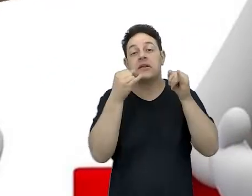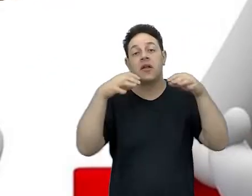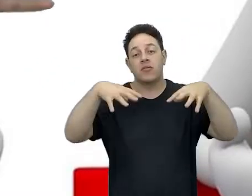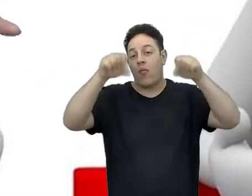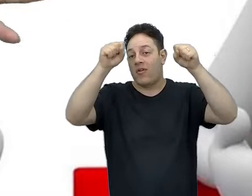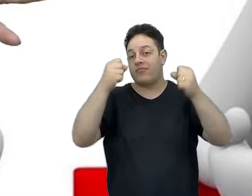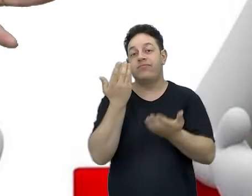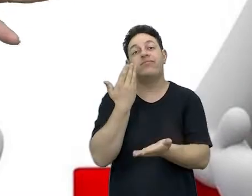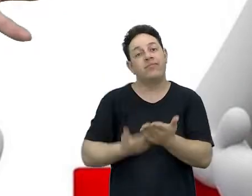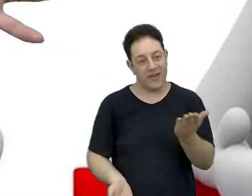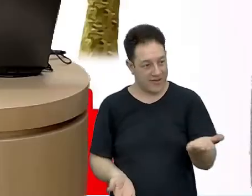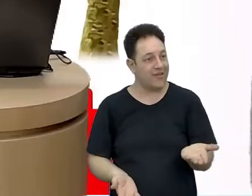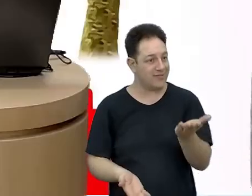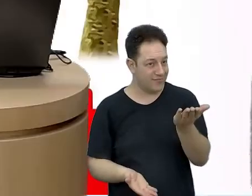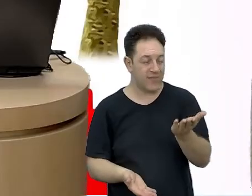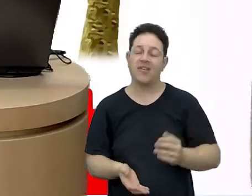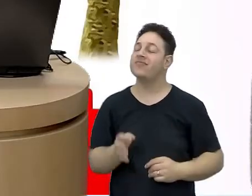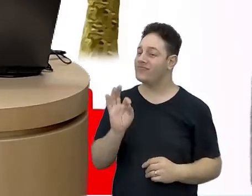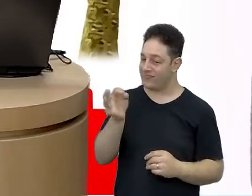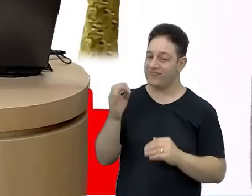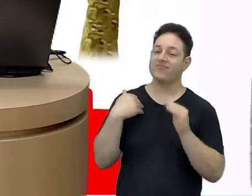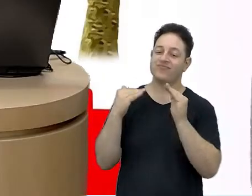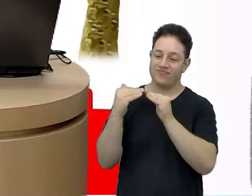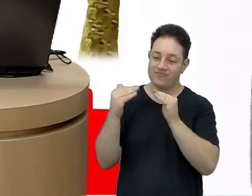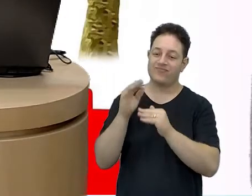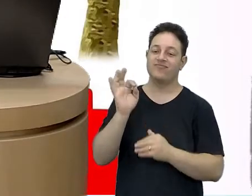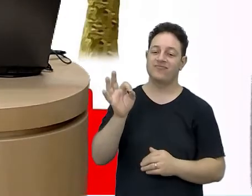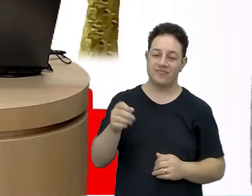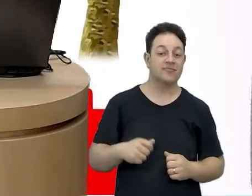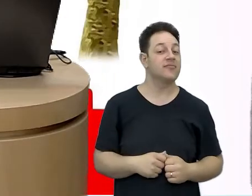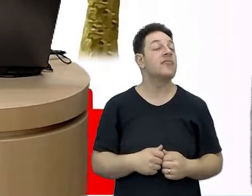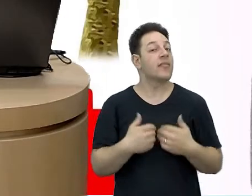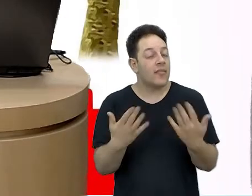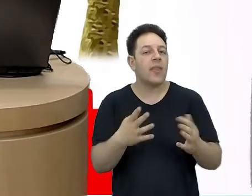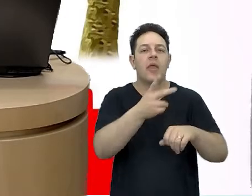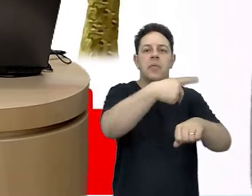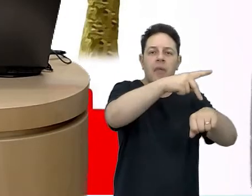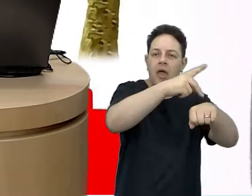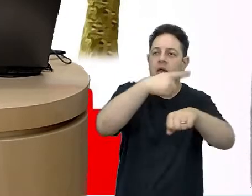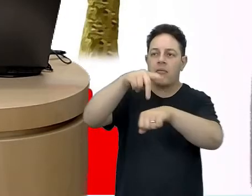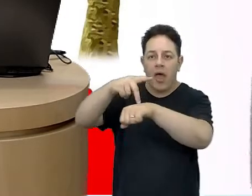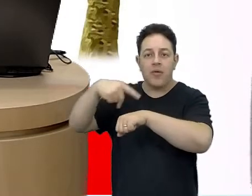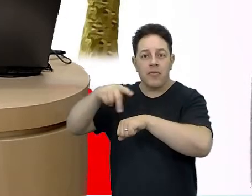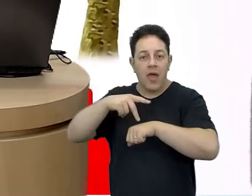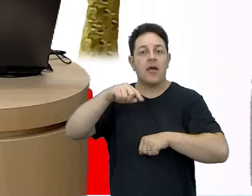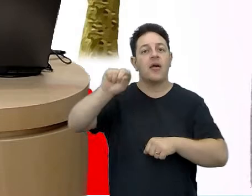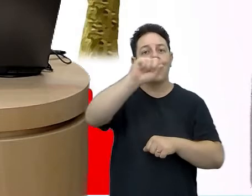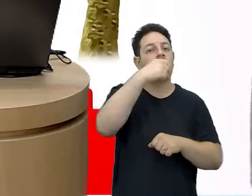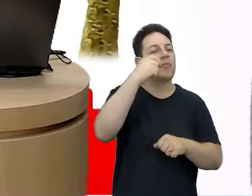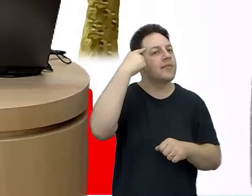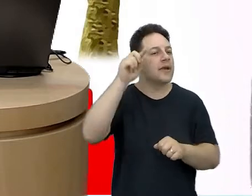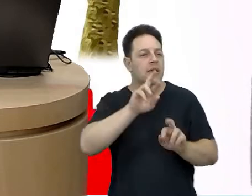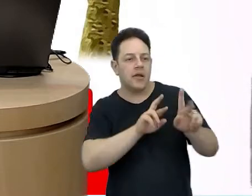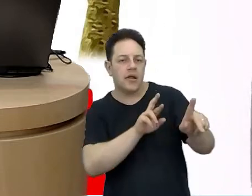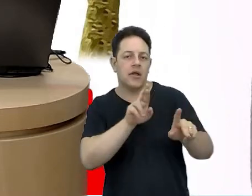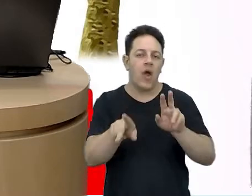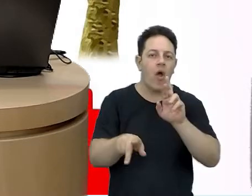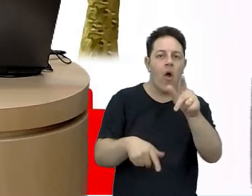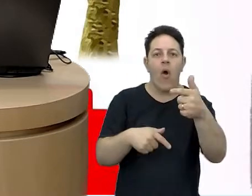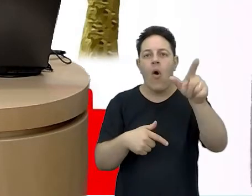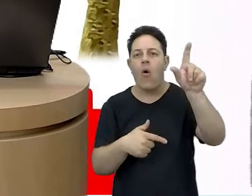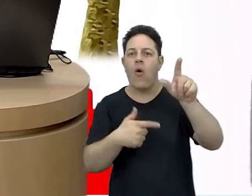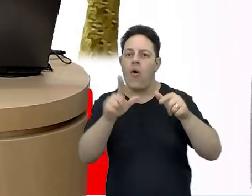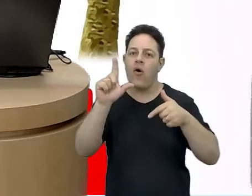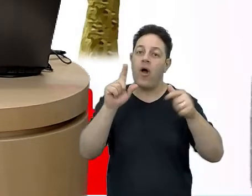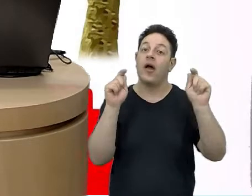Sim, concordo plenamente. Então, o importante é que a gente, os países, as nações, eles tentam diversificar isso e de